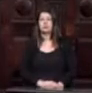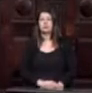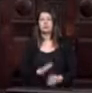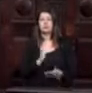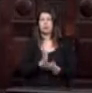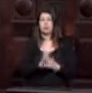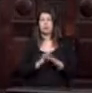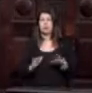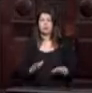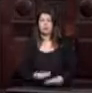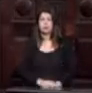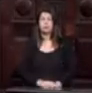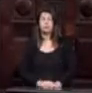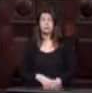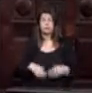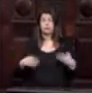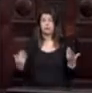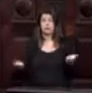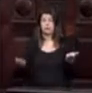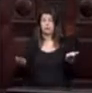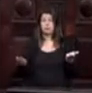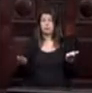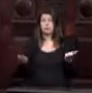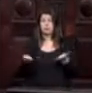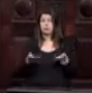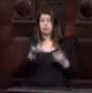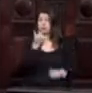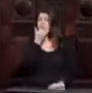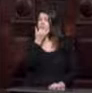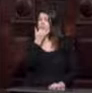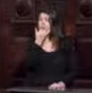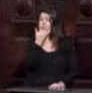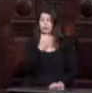aqui respondendo na presidência. Então, minhas desculpas.